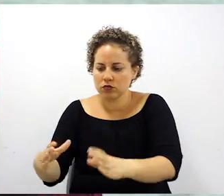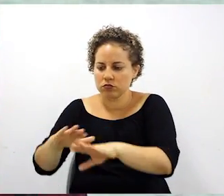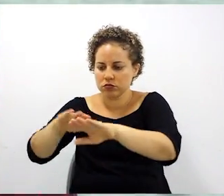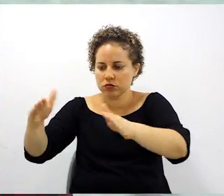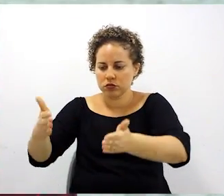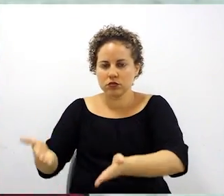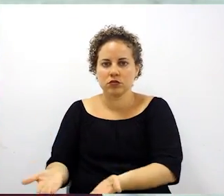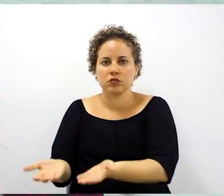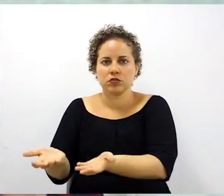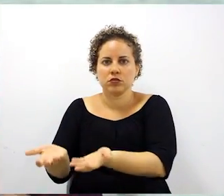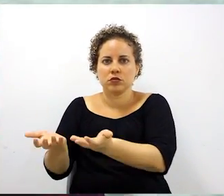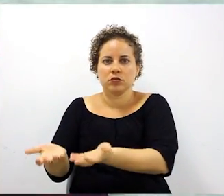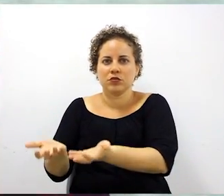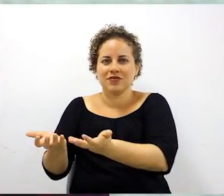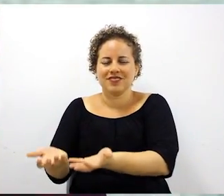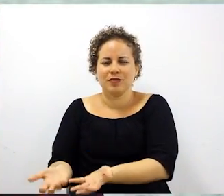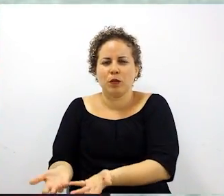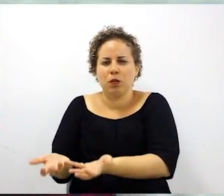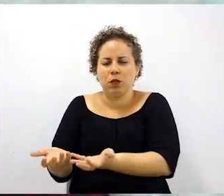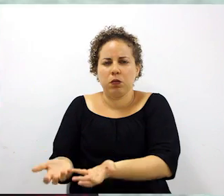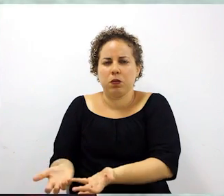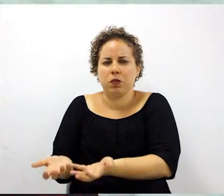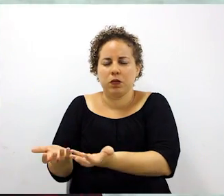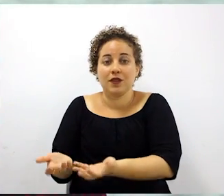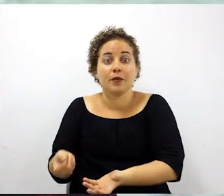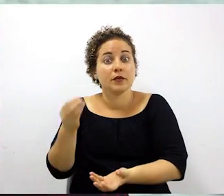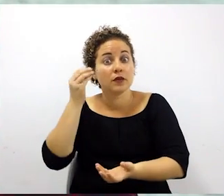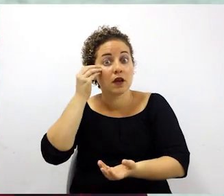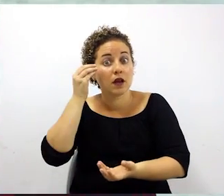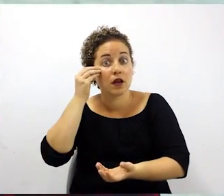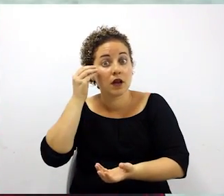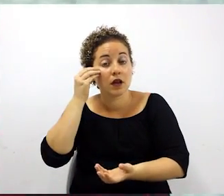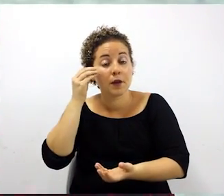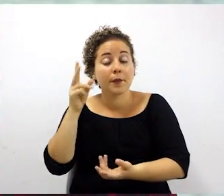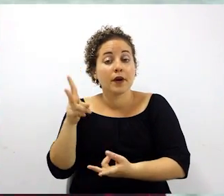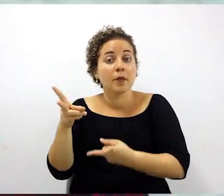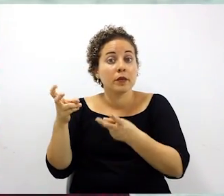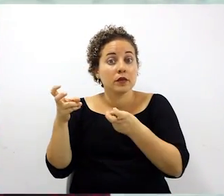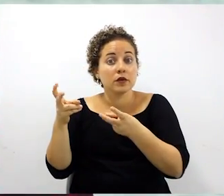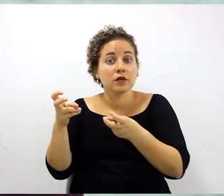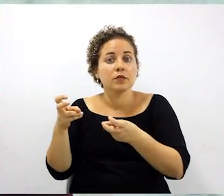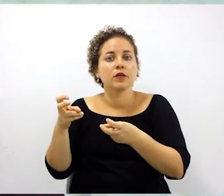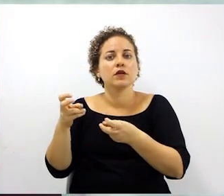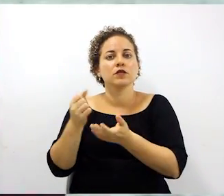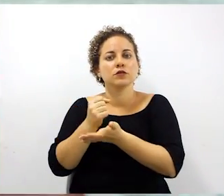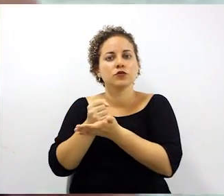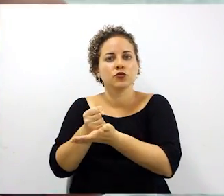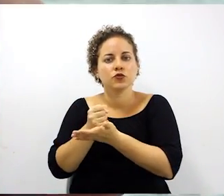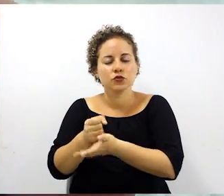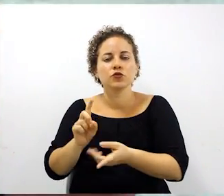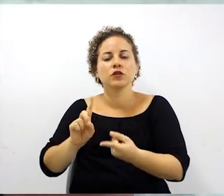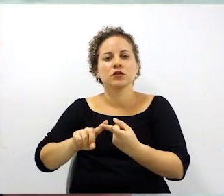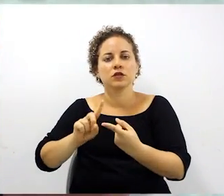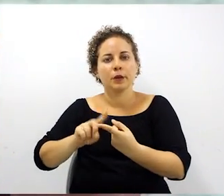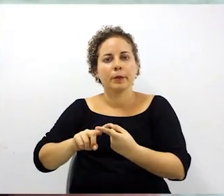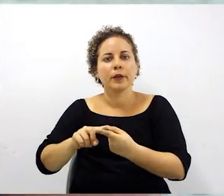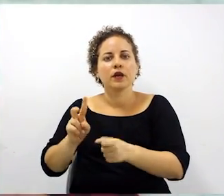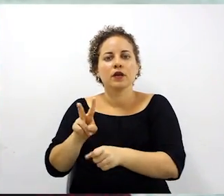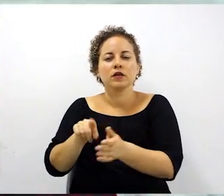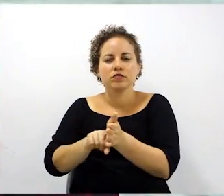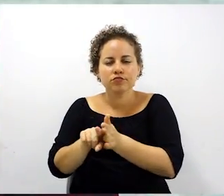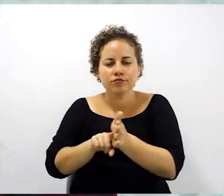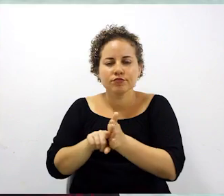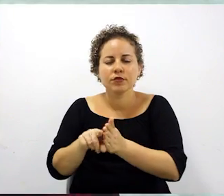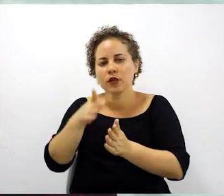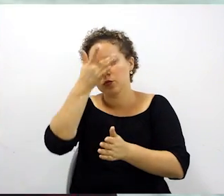devem ter o peso máximo que ele suporta bem visível para auxiliar também a inspeção realizada pelo